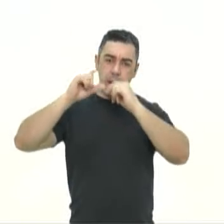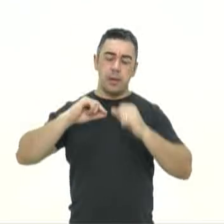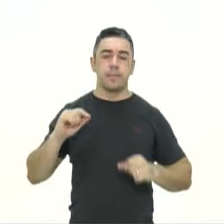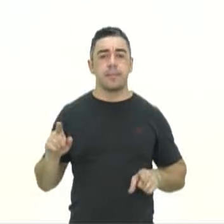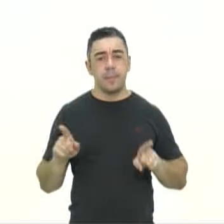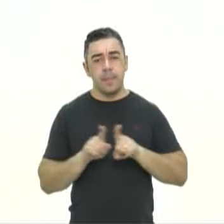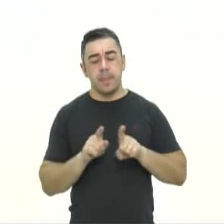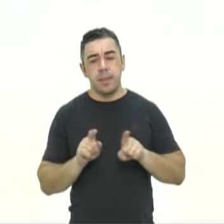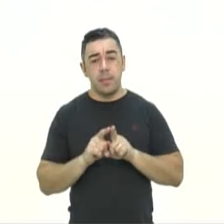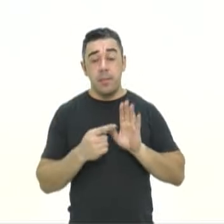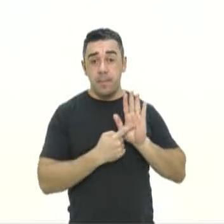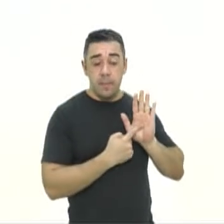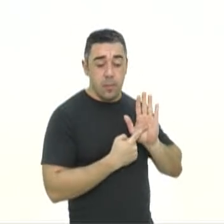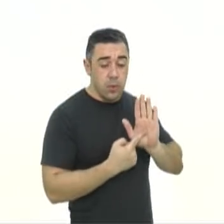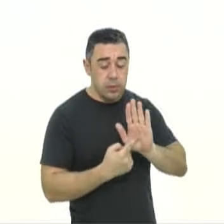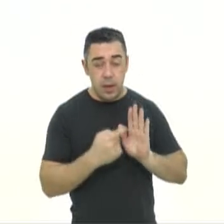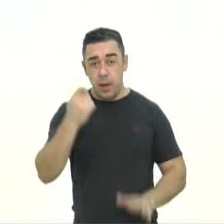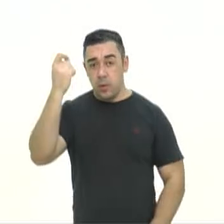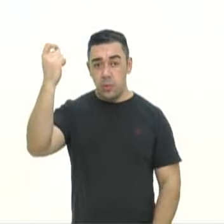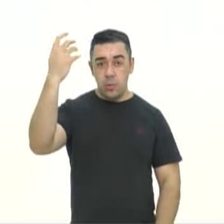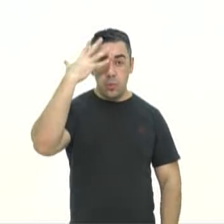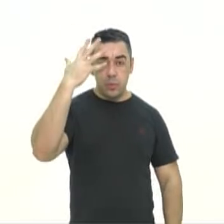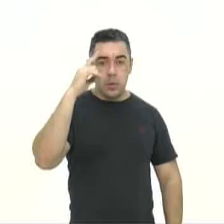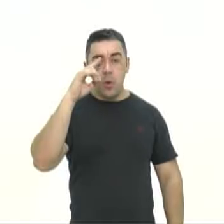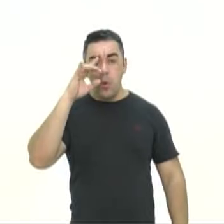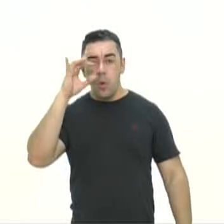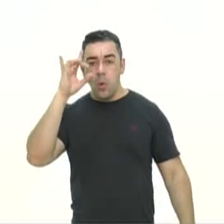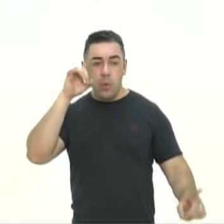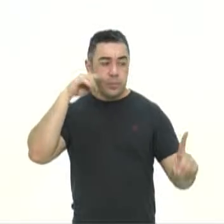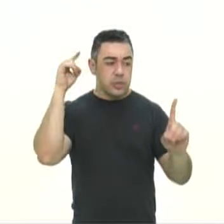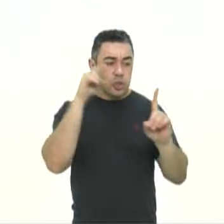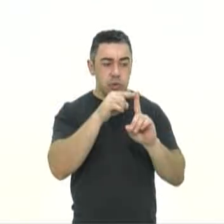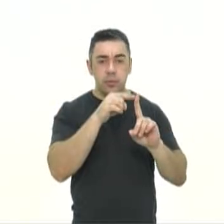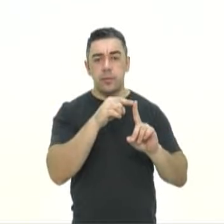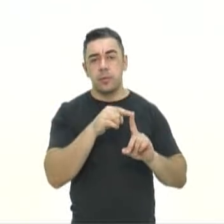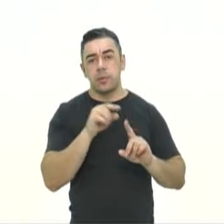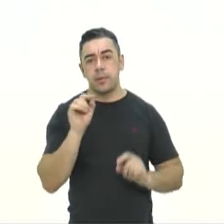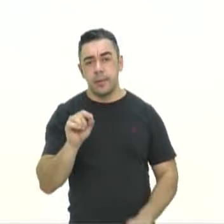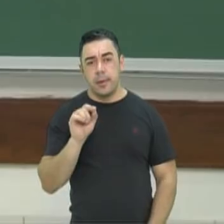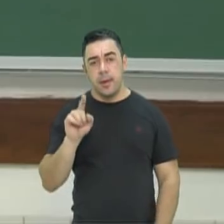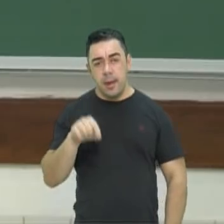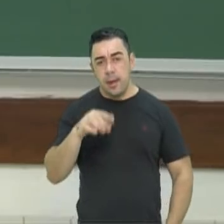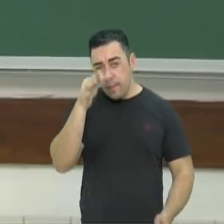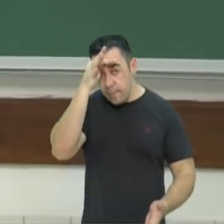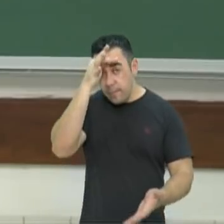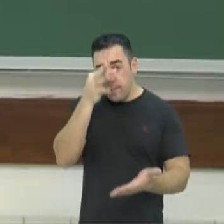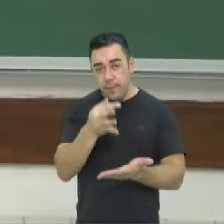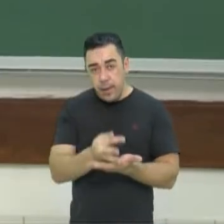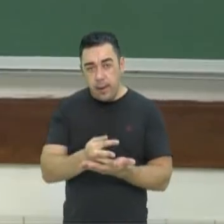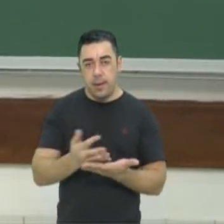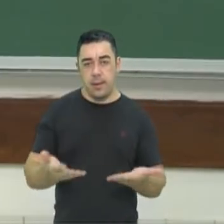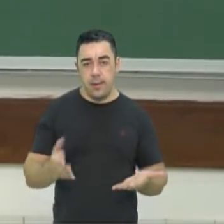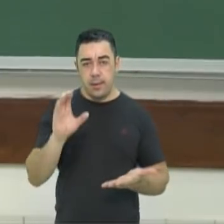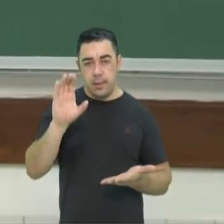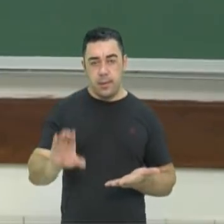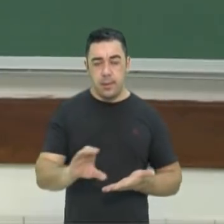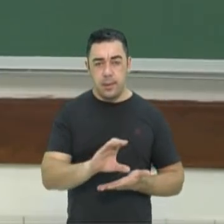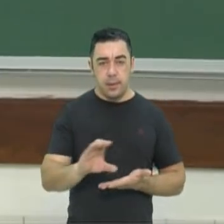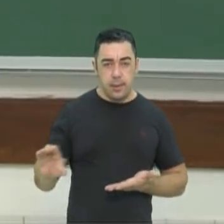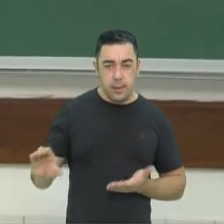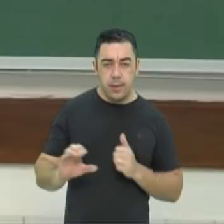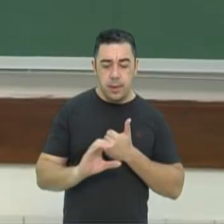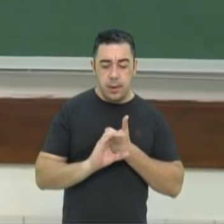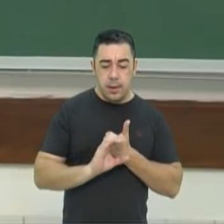e refletir a luz de seu objetivo. Qual é o objetivo? O da fé cristã. Então,